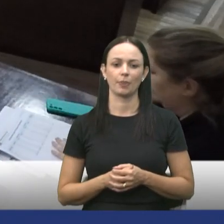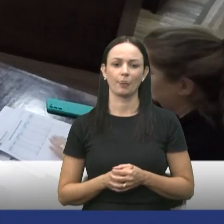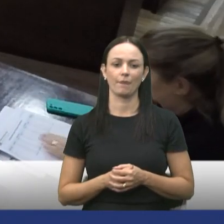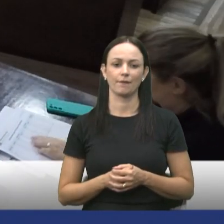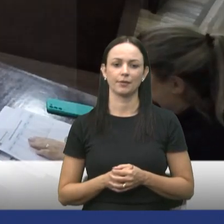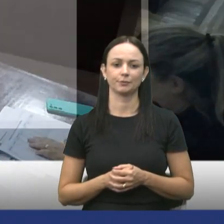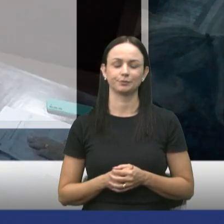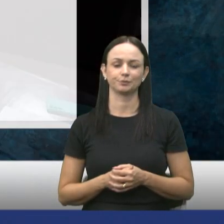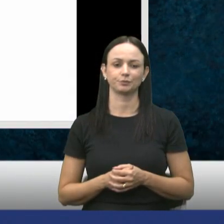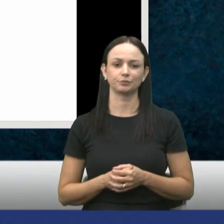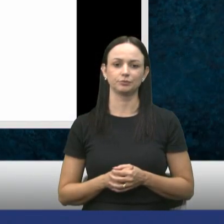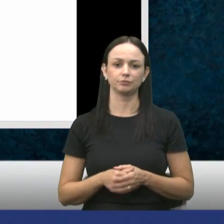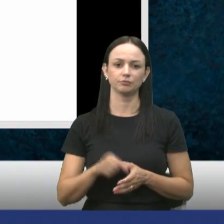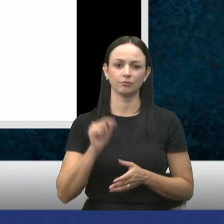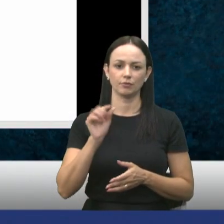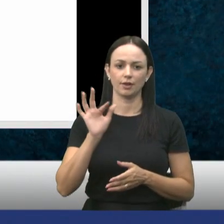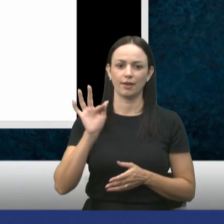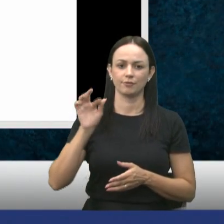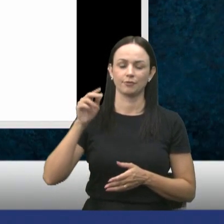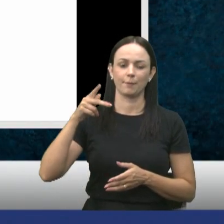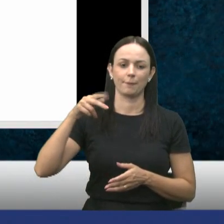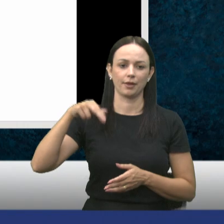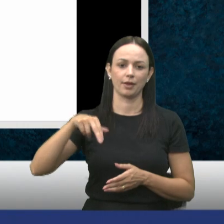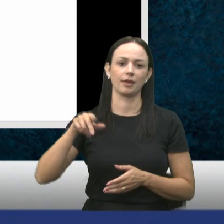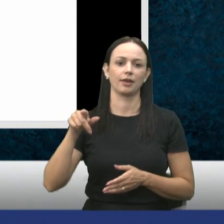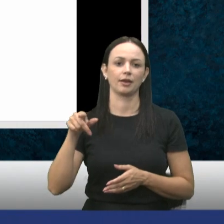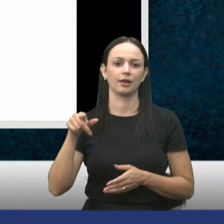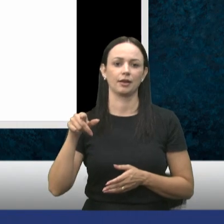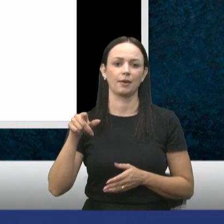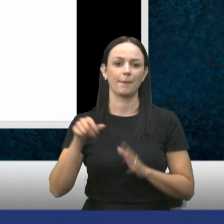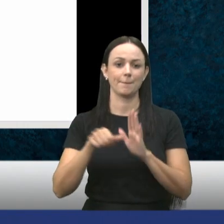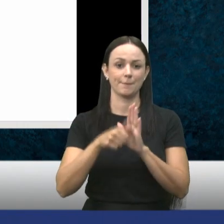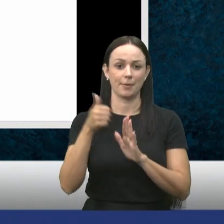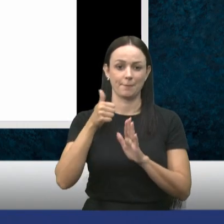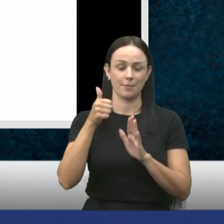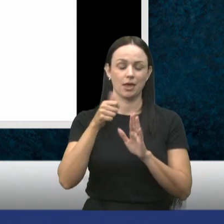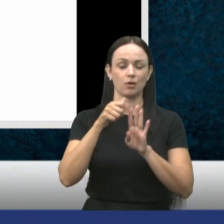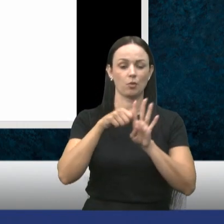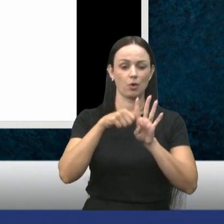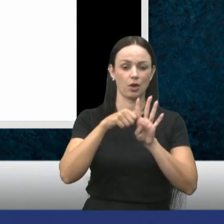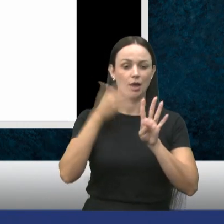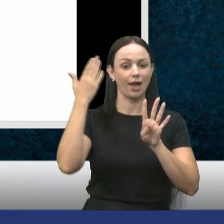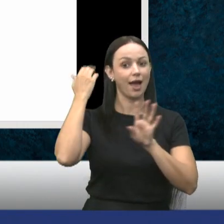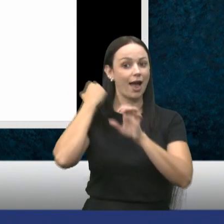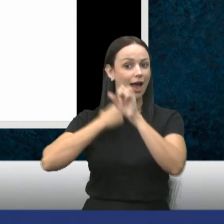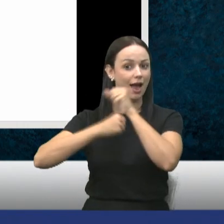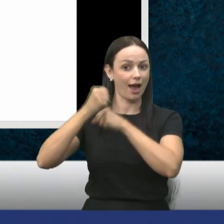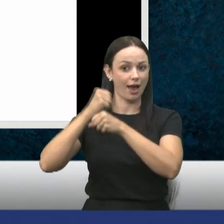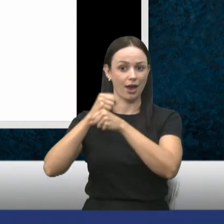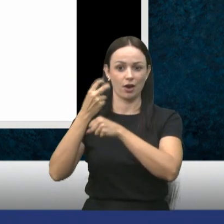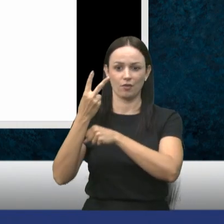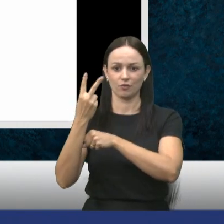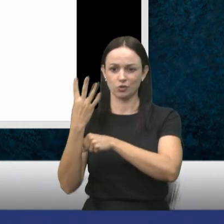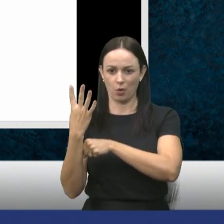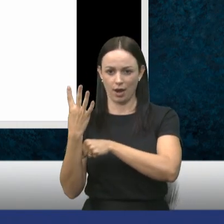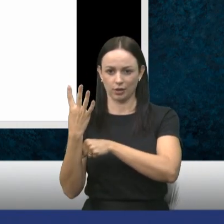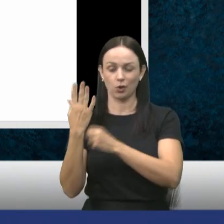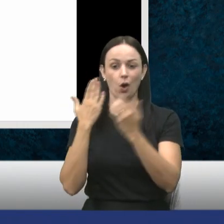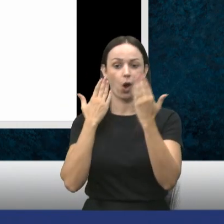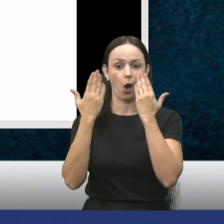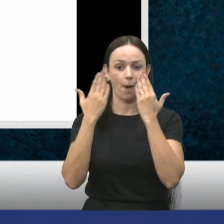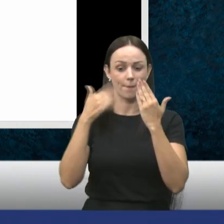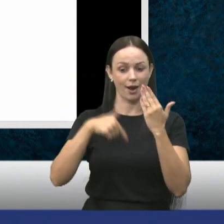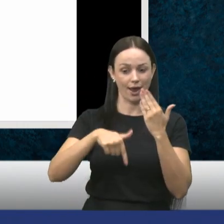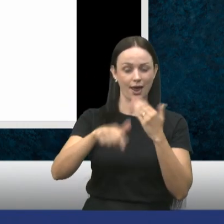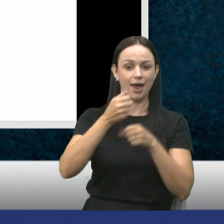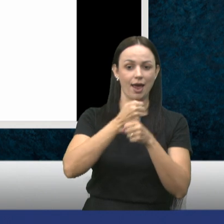Em relação ao FPM, em relação ao primeiro quadrimestre de 2024, comparando com o primeiro